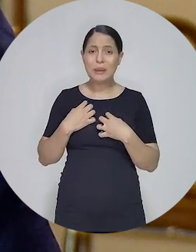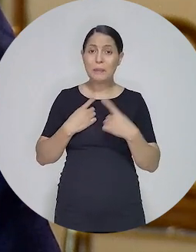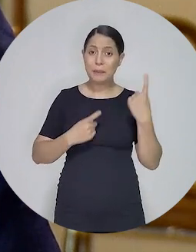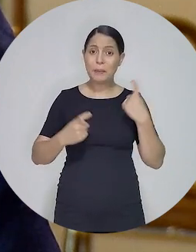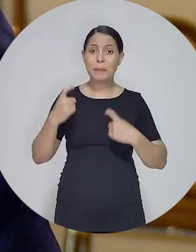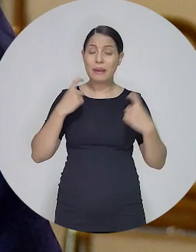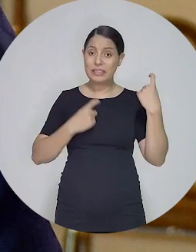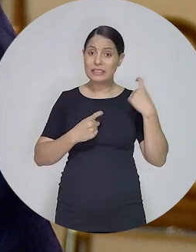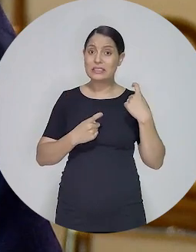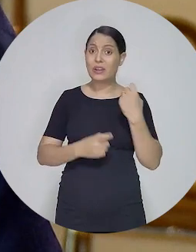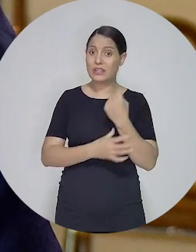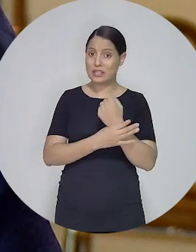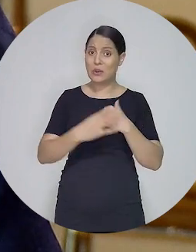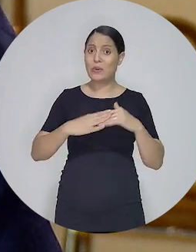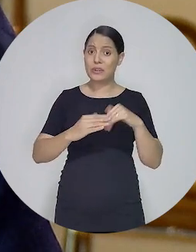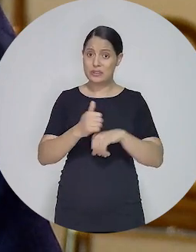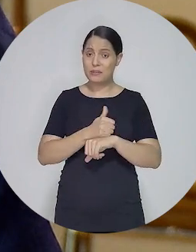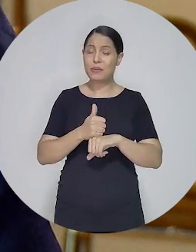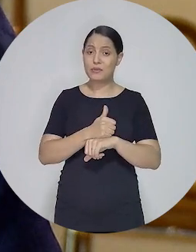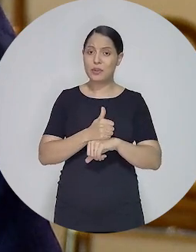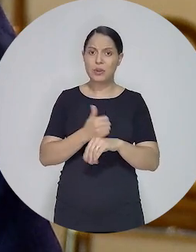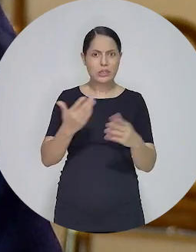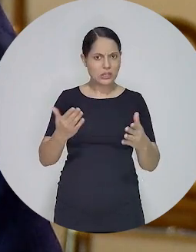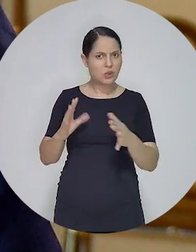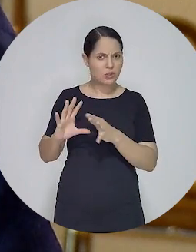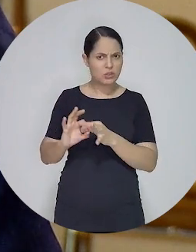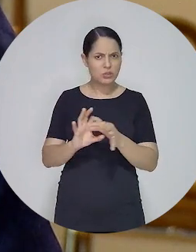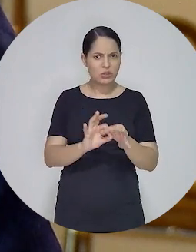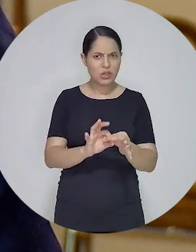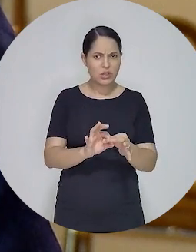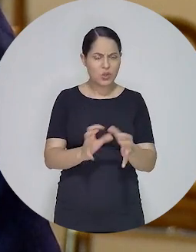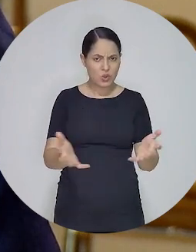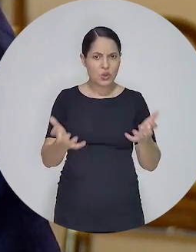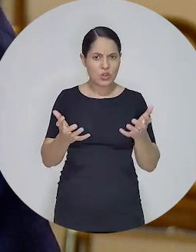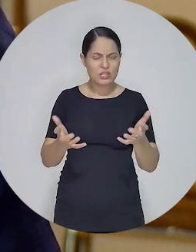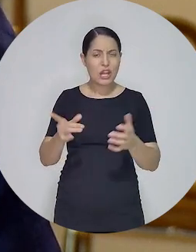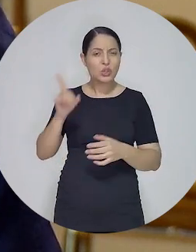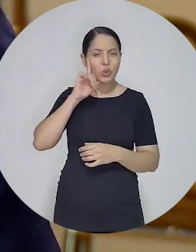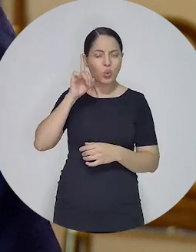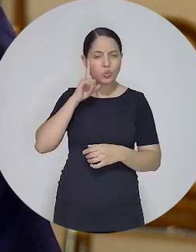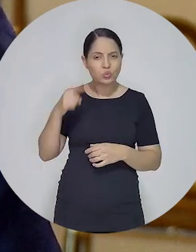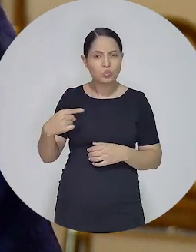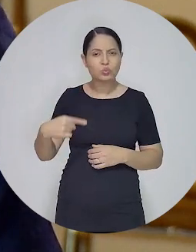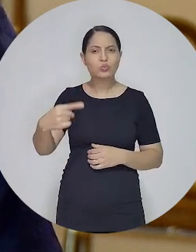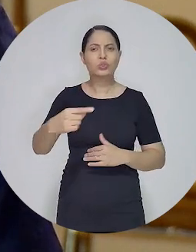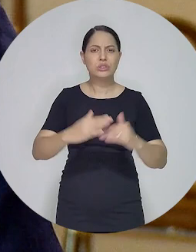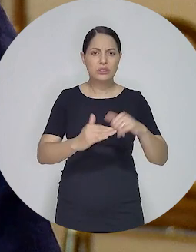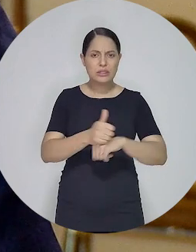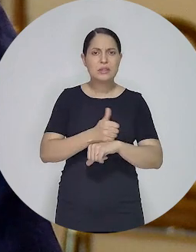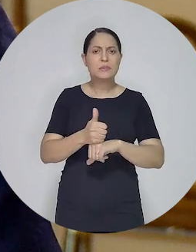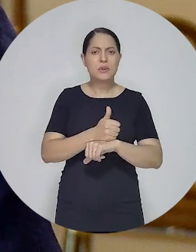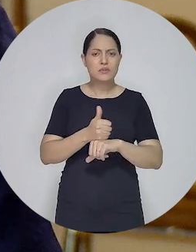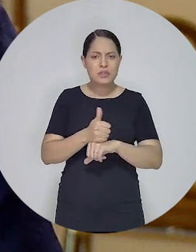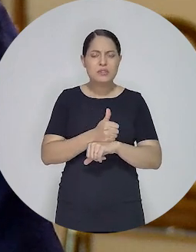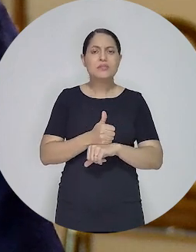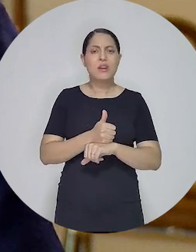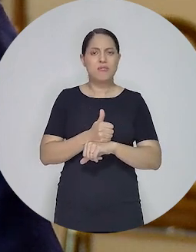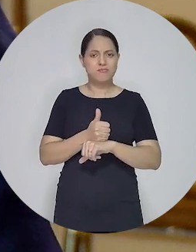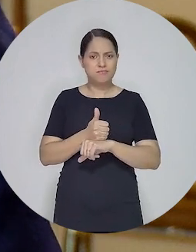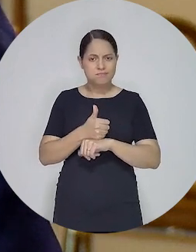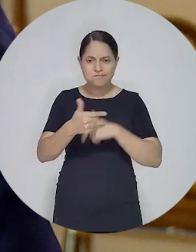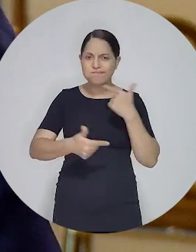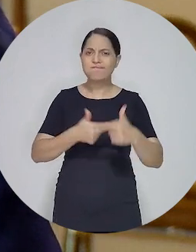nos aflige de perdermos. Então, essa segurança de poder sair de casa todos os dias,